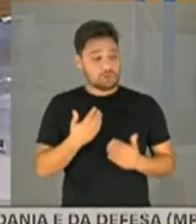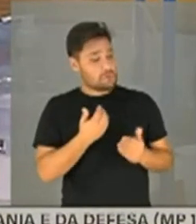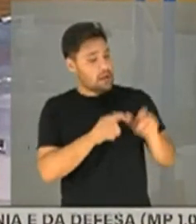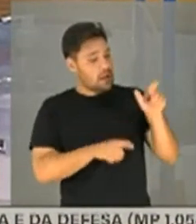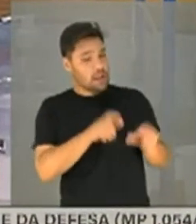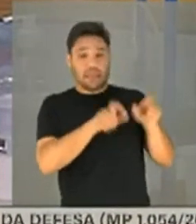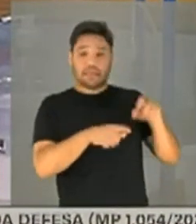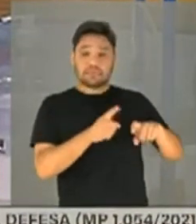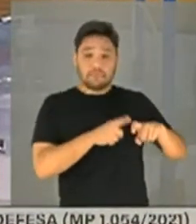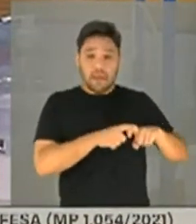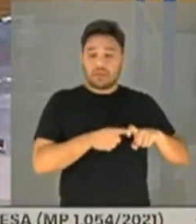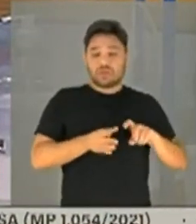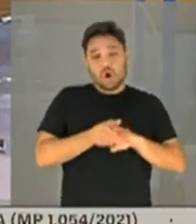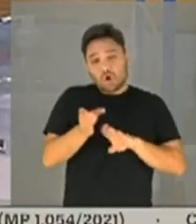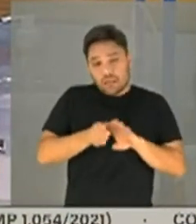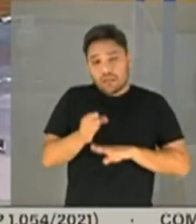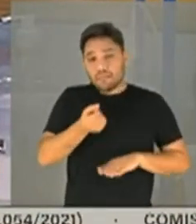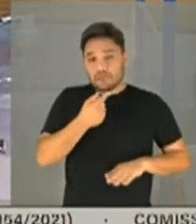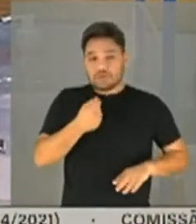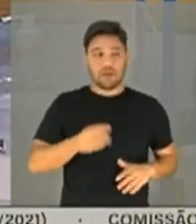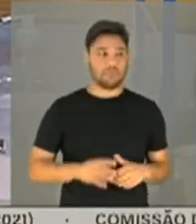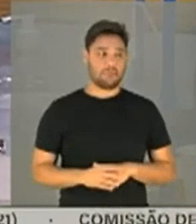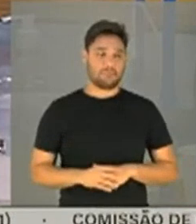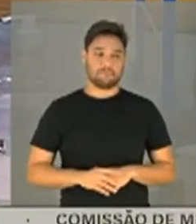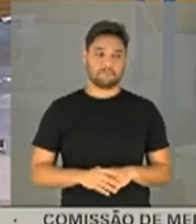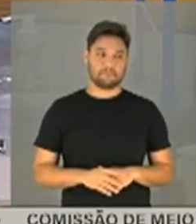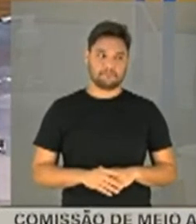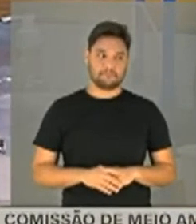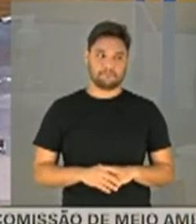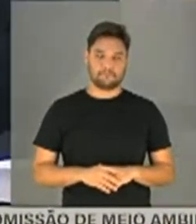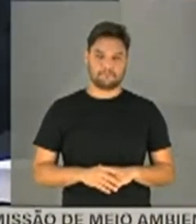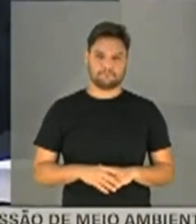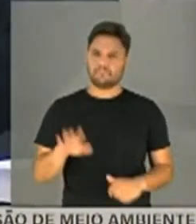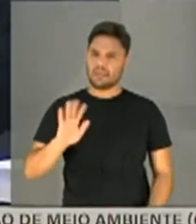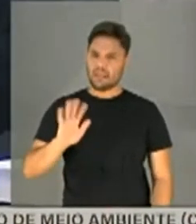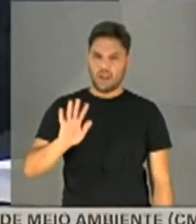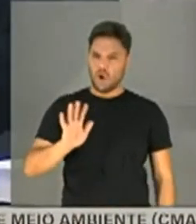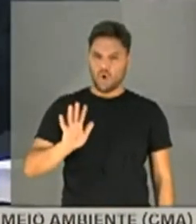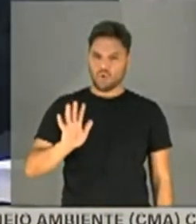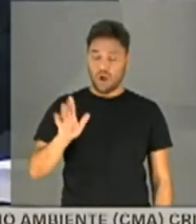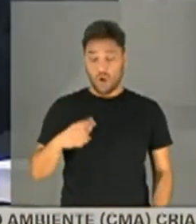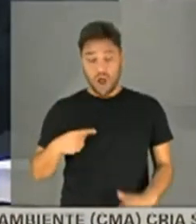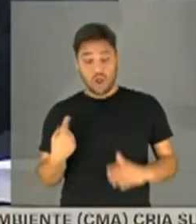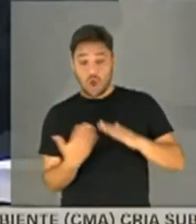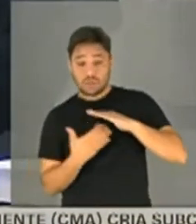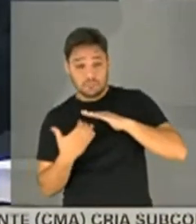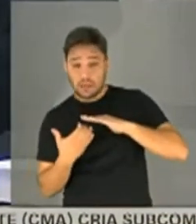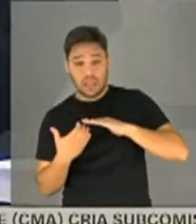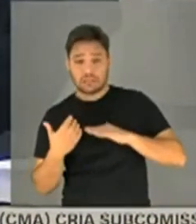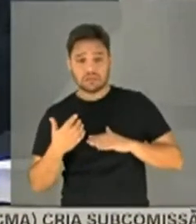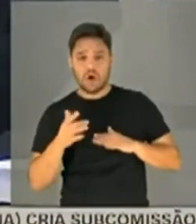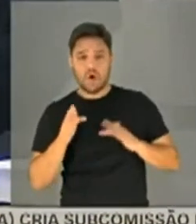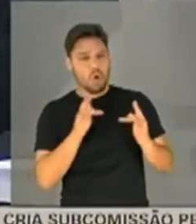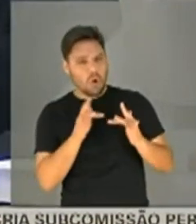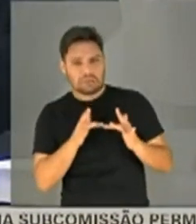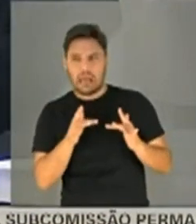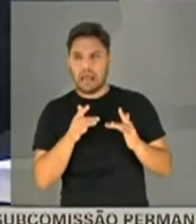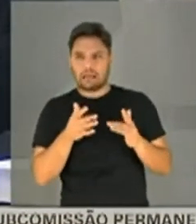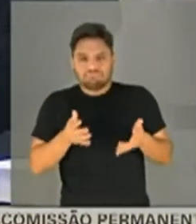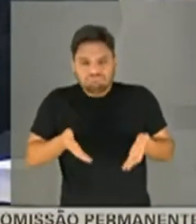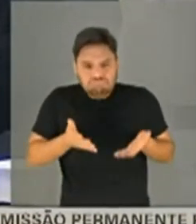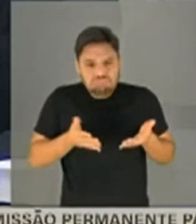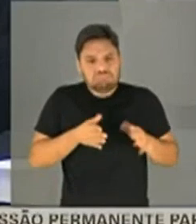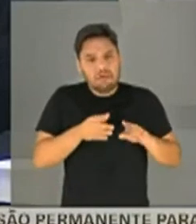que recomendaram o medicamento ivermectina. Absolutamente não. Nós não fazemos contato e propaganda